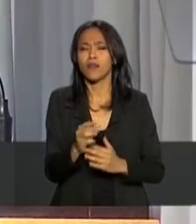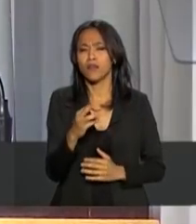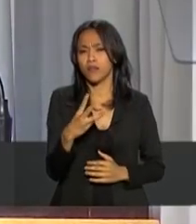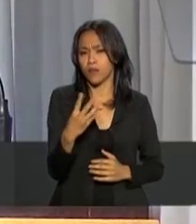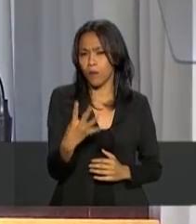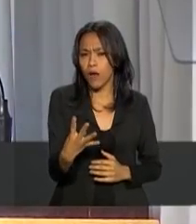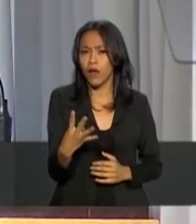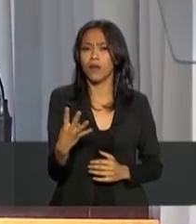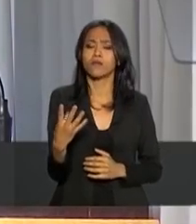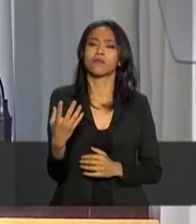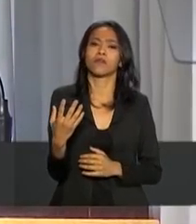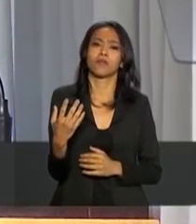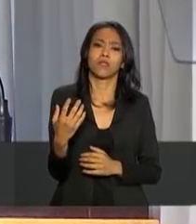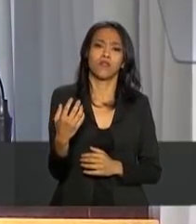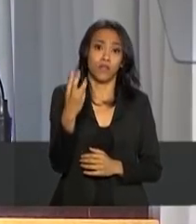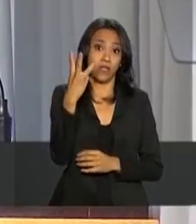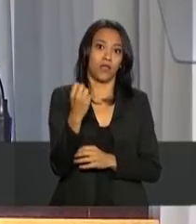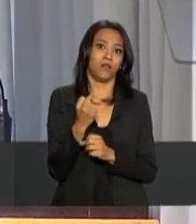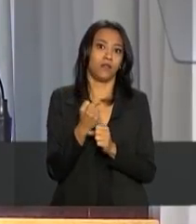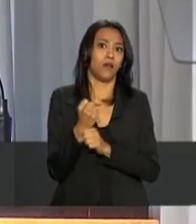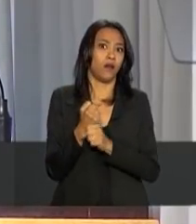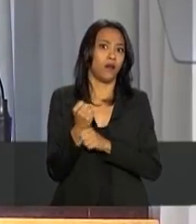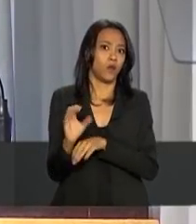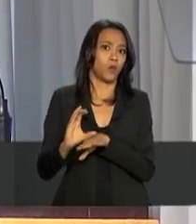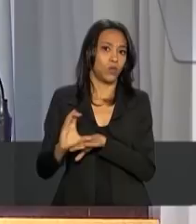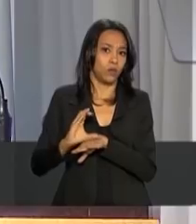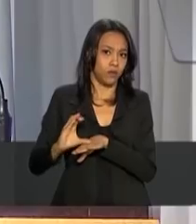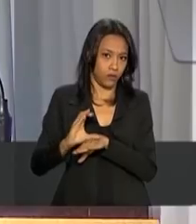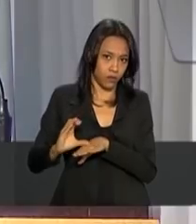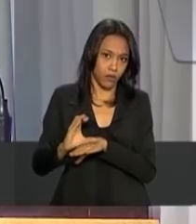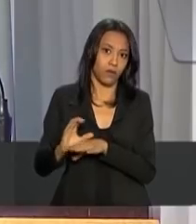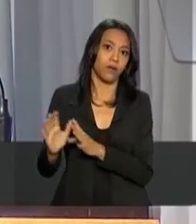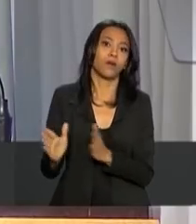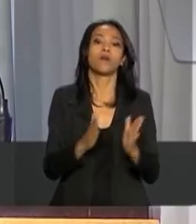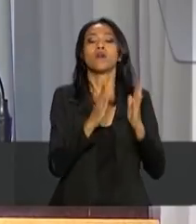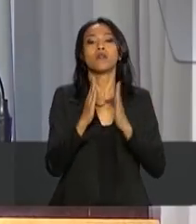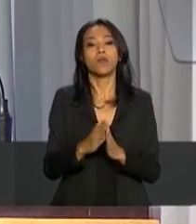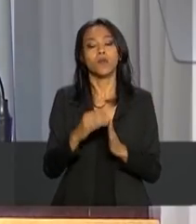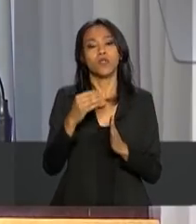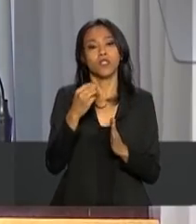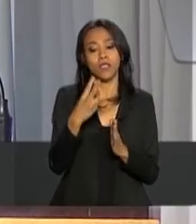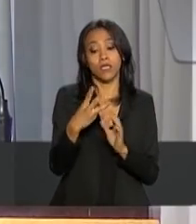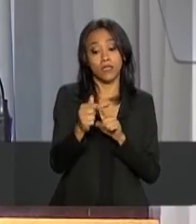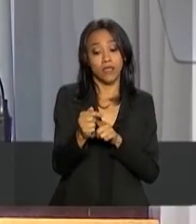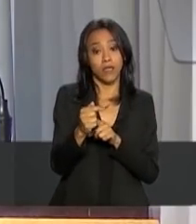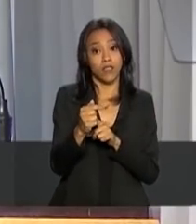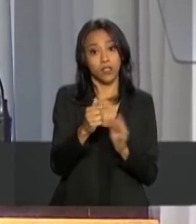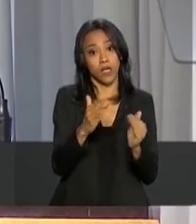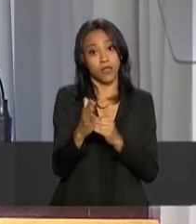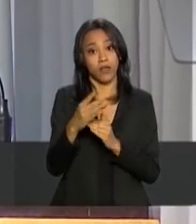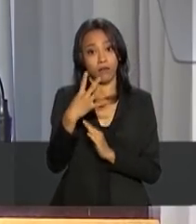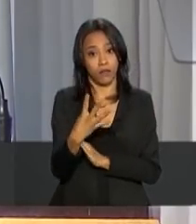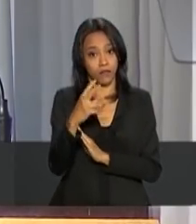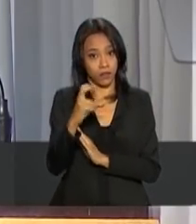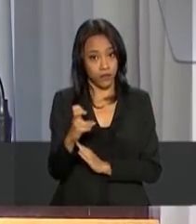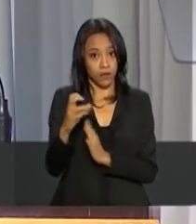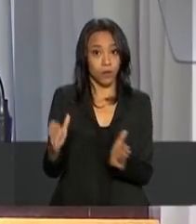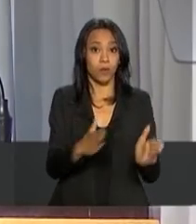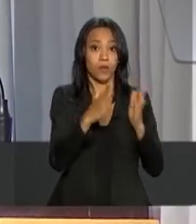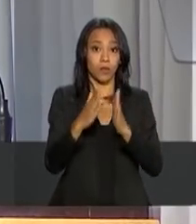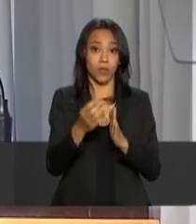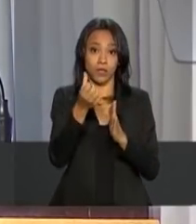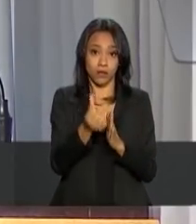34 uma Constituição que durou 3 anos, foi para 37, 37 a 45, 45 a 64,